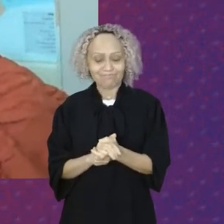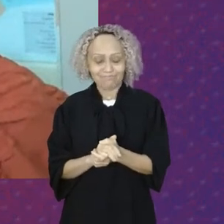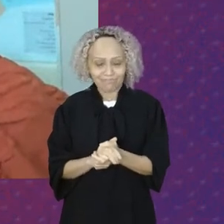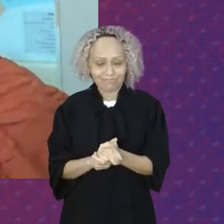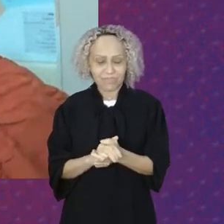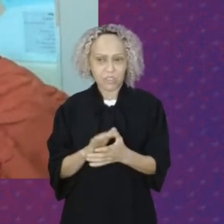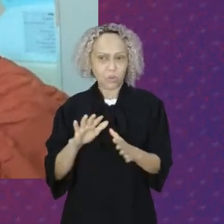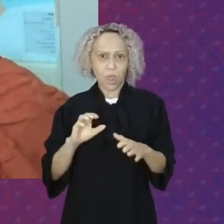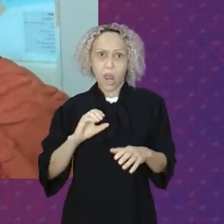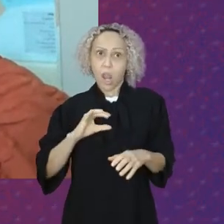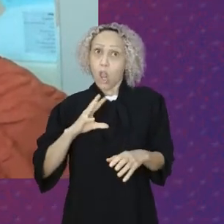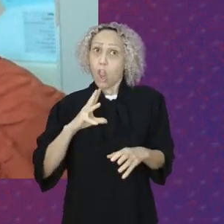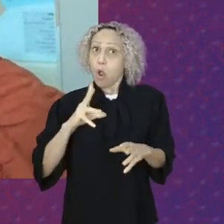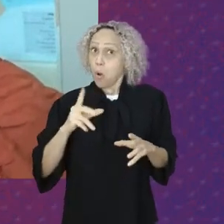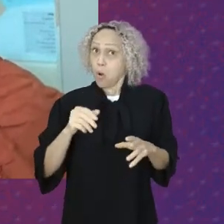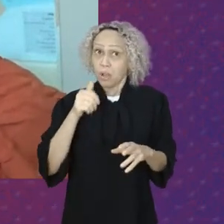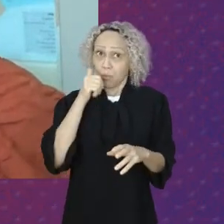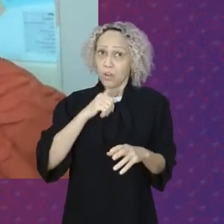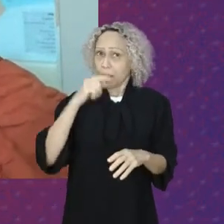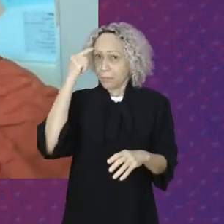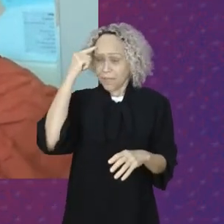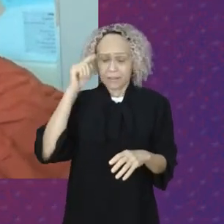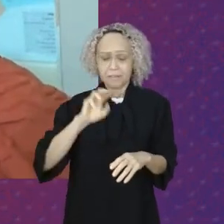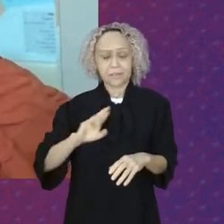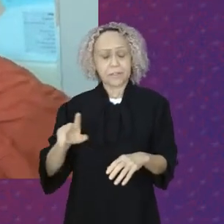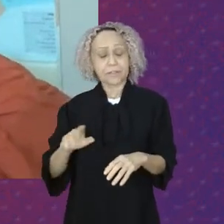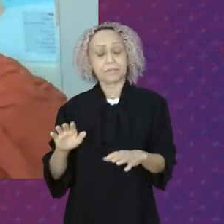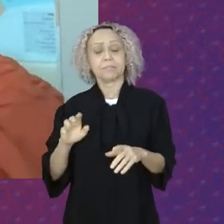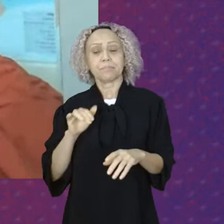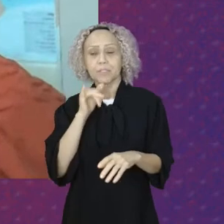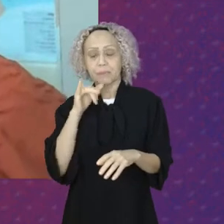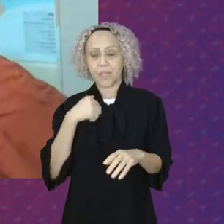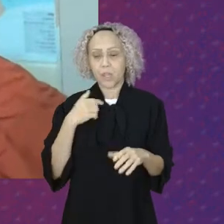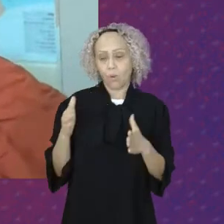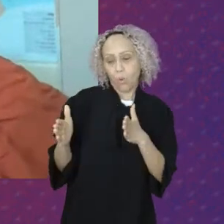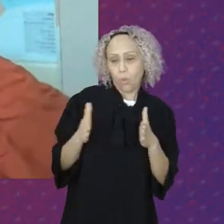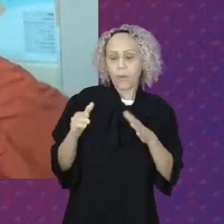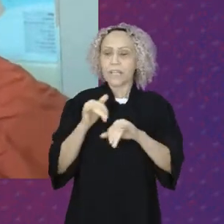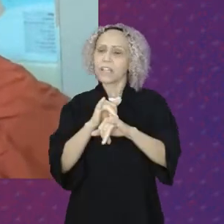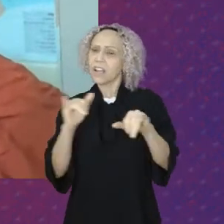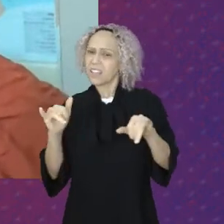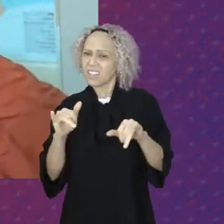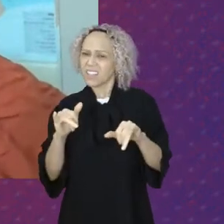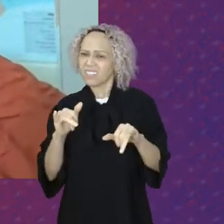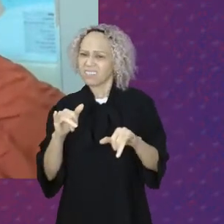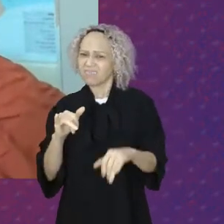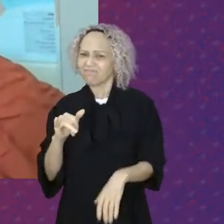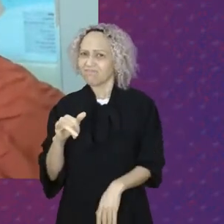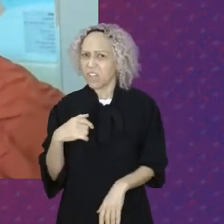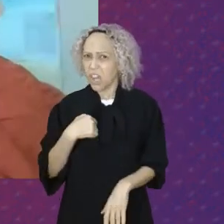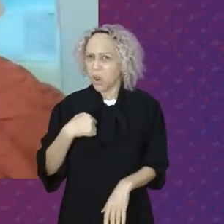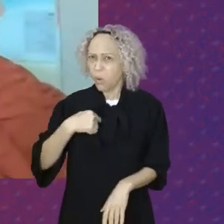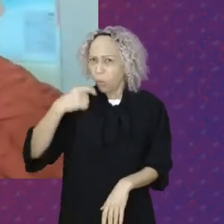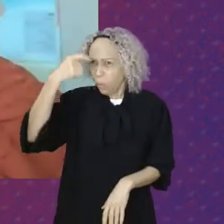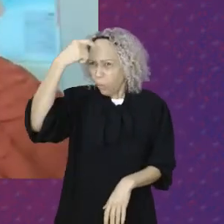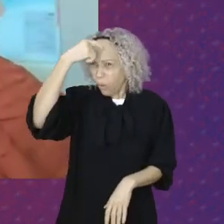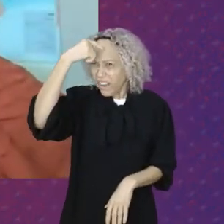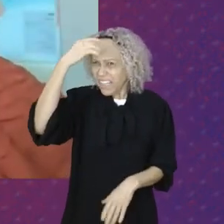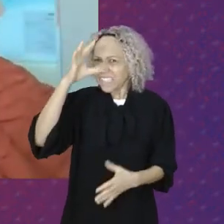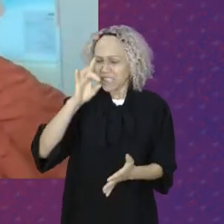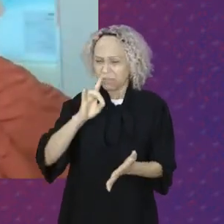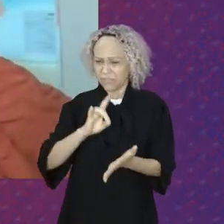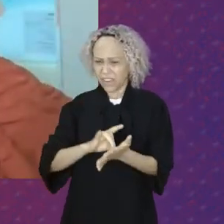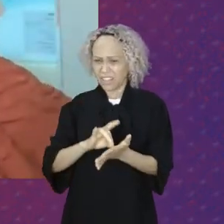que eu não tinha exatamente a consciência do que aquilo poderia se tornar, mas eu fiz